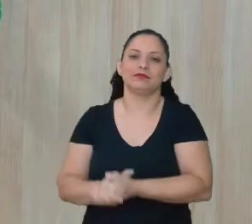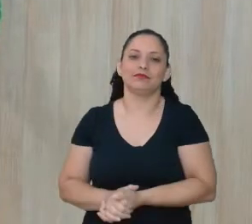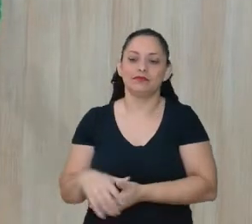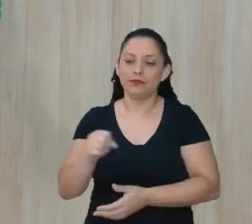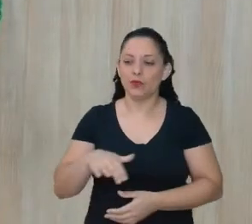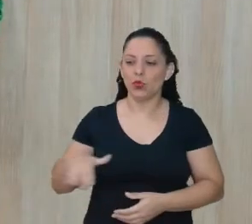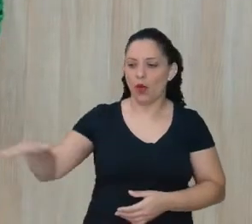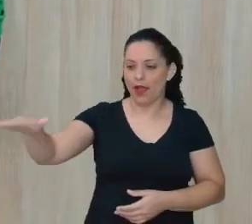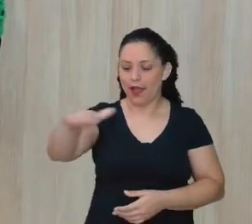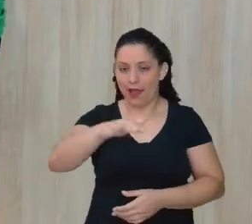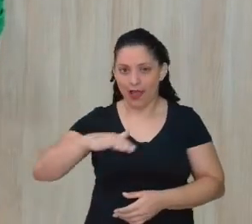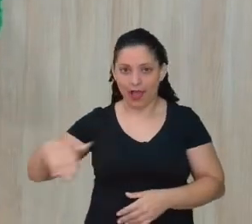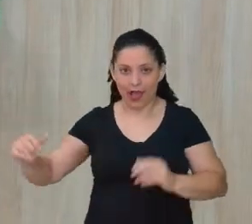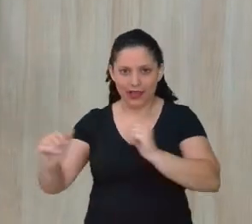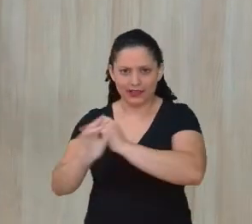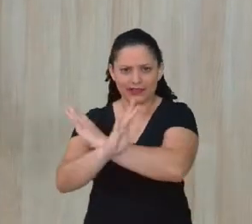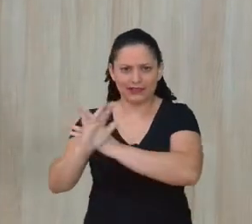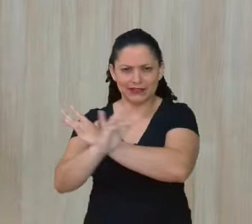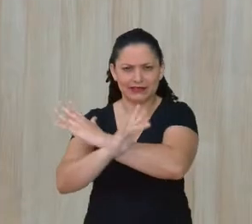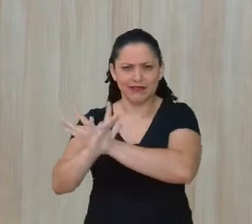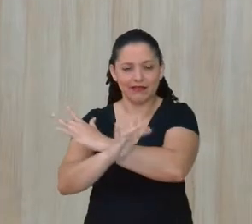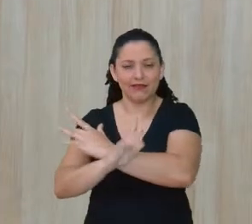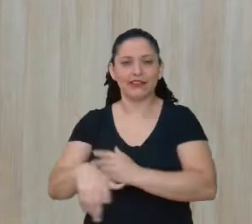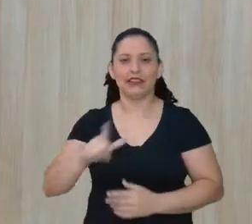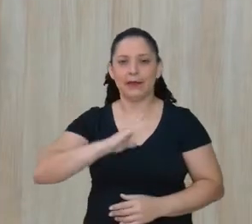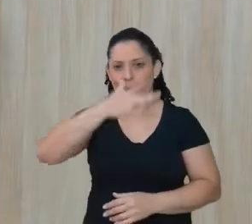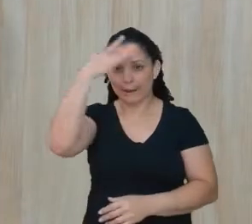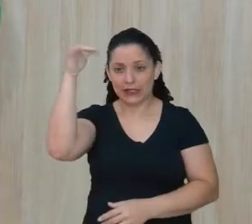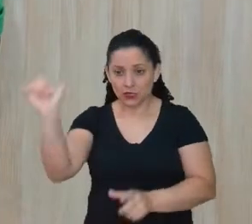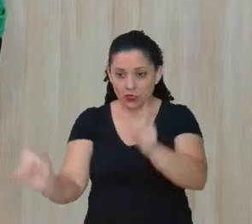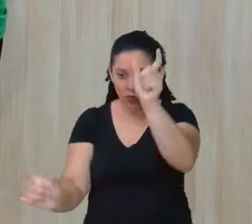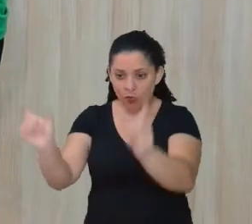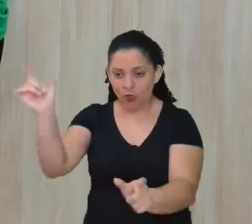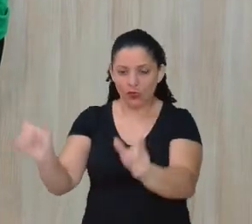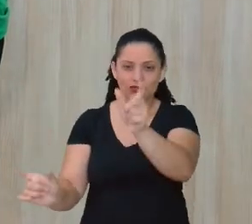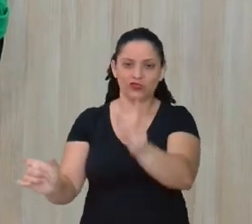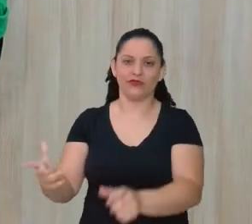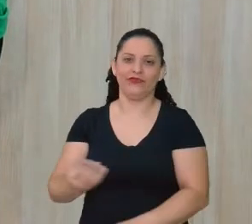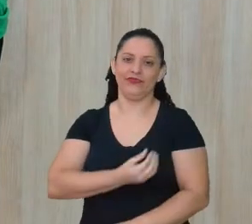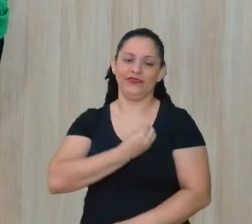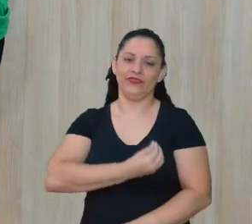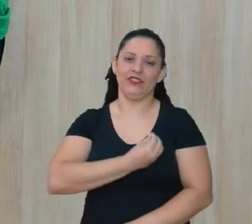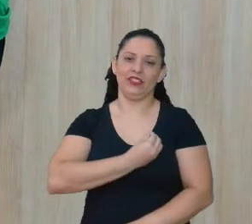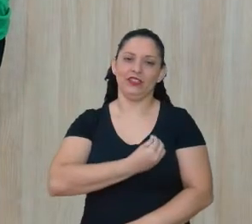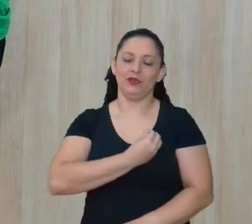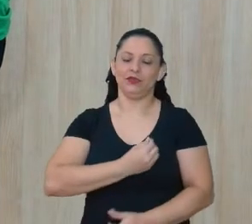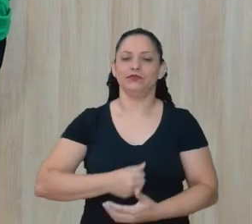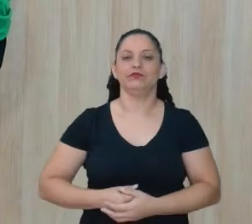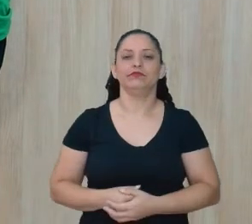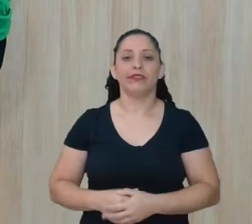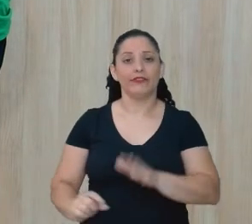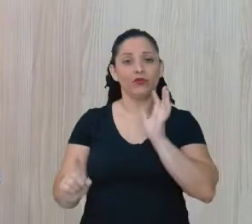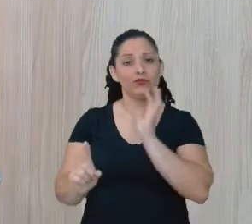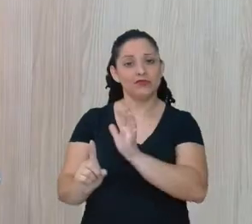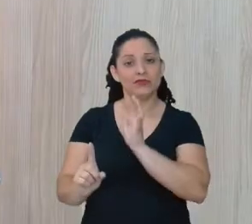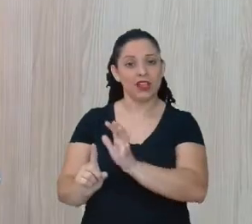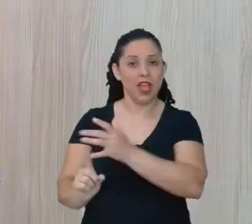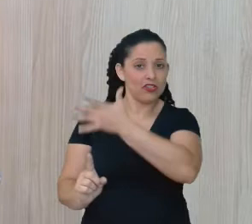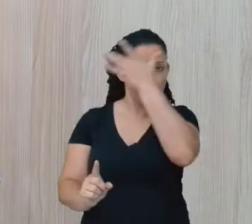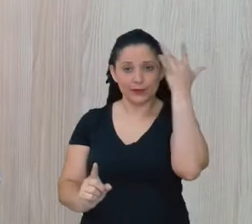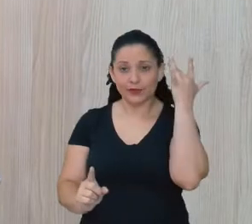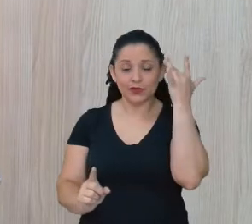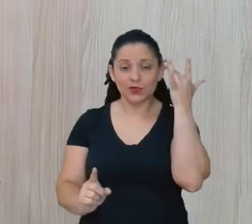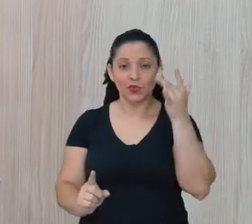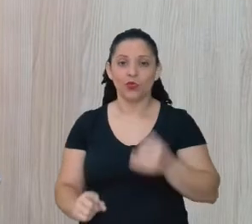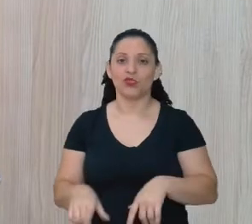área urbana, por exemplo, né? Onde tem pessoas morando, né? Como vai afetar a vida humana ali, né?